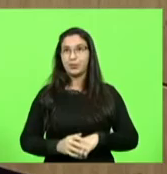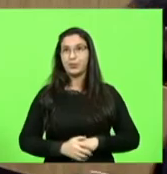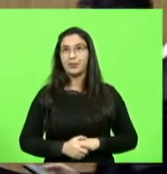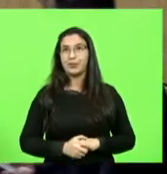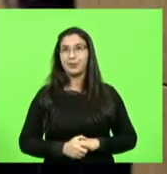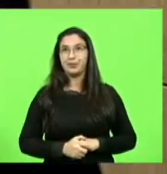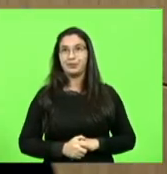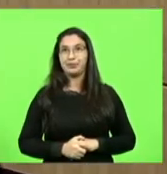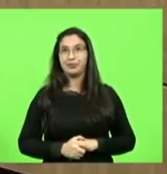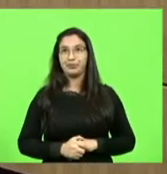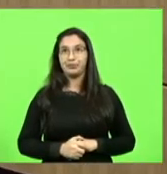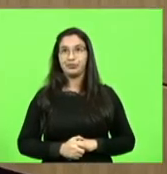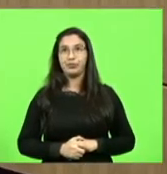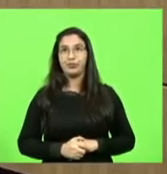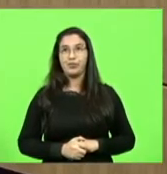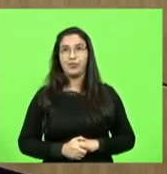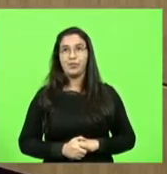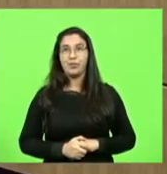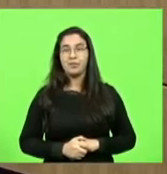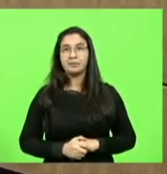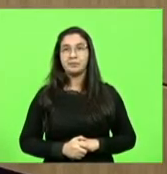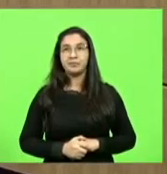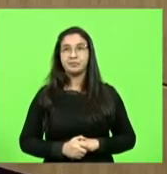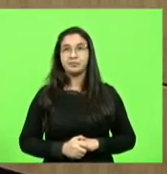vota 2, derruba o veto.